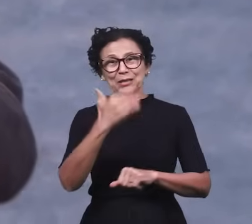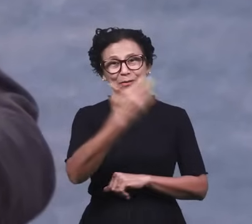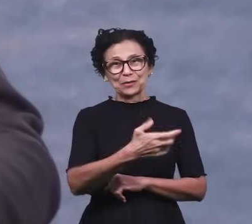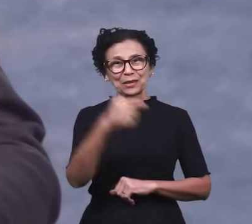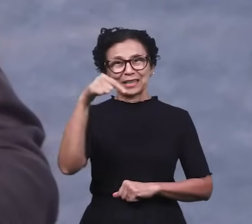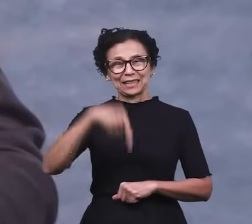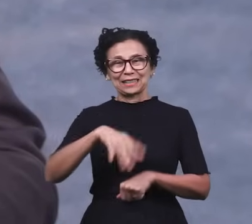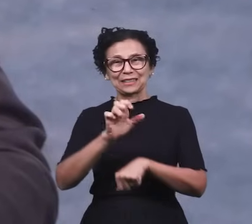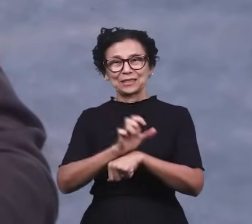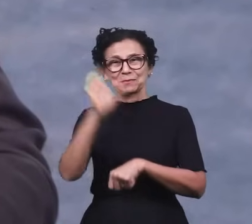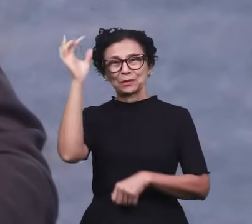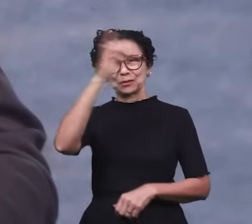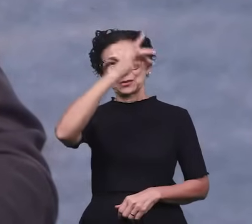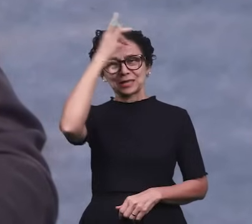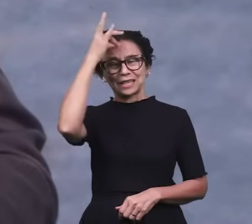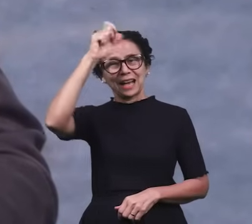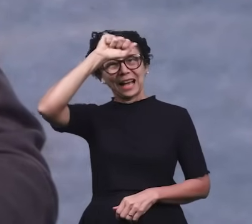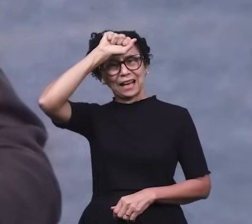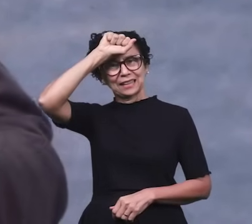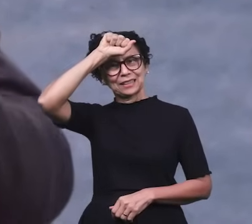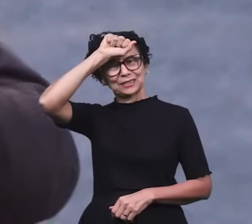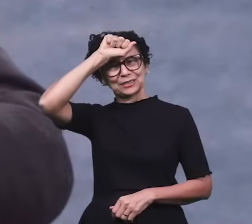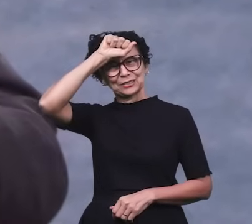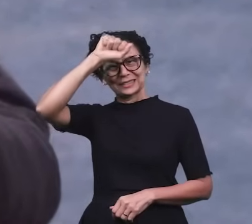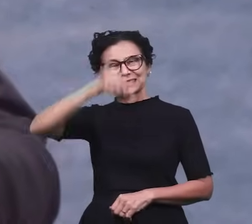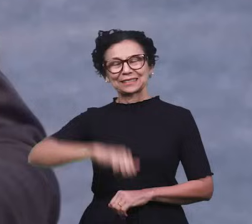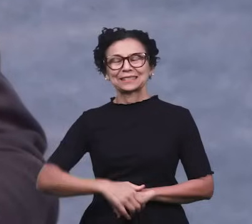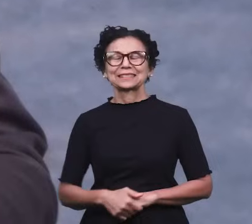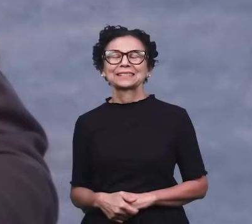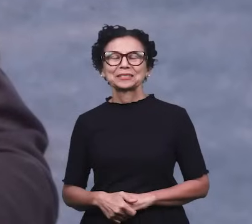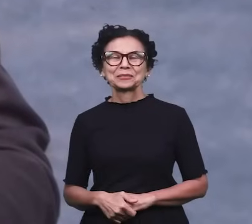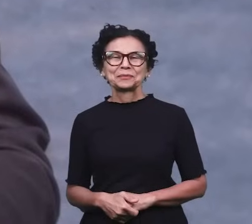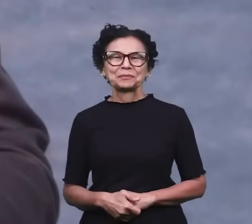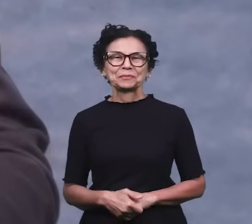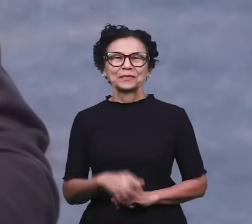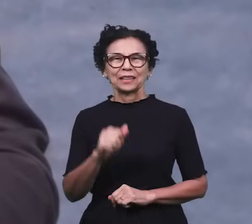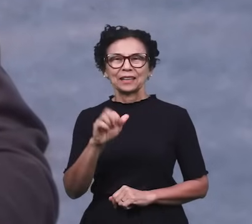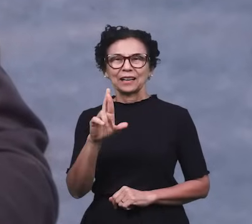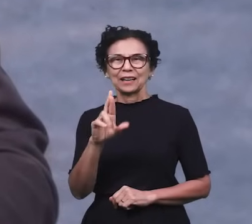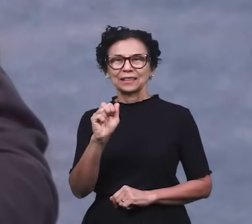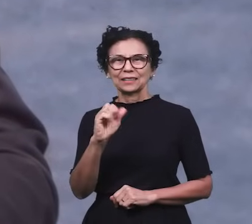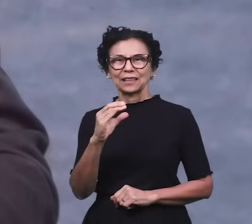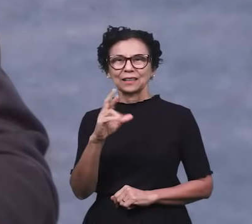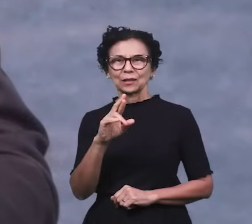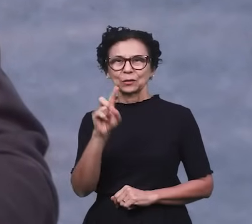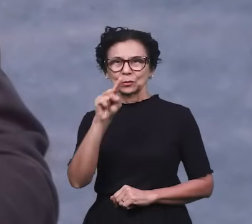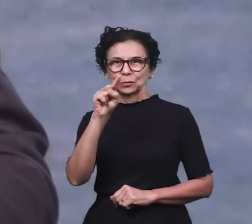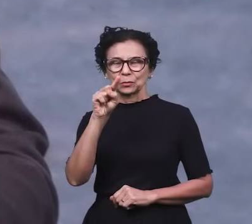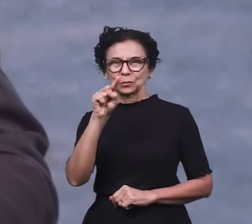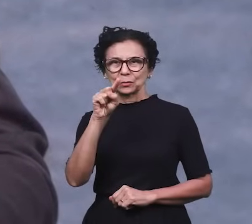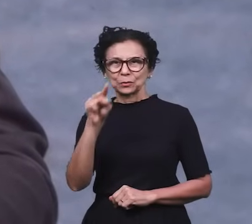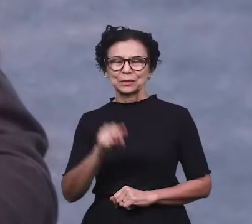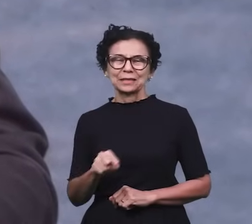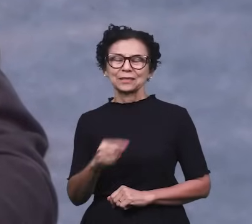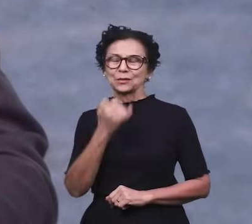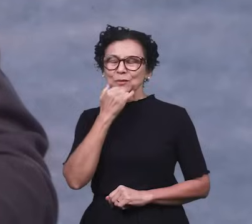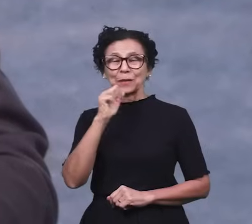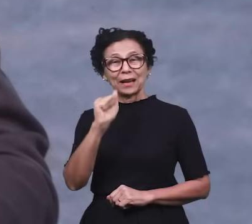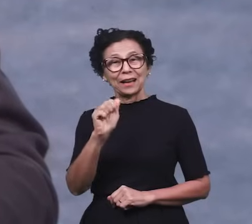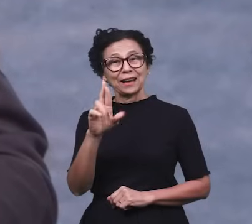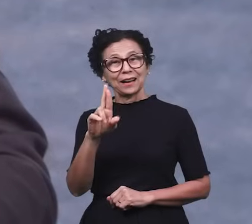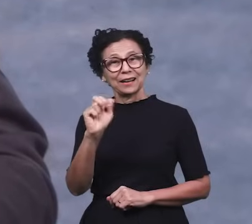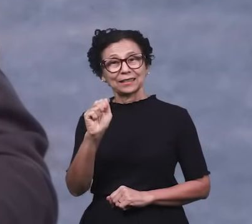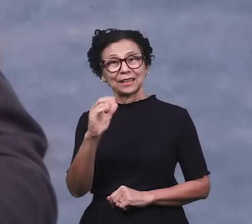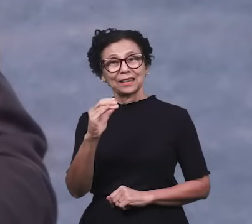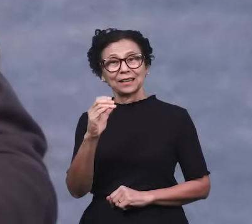aqui, né? Aqui no norte do estado do Espírito Santo, perto de Vitória. E quem vai fazer a pergunta é